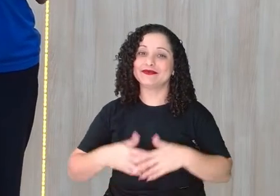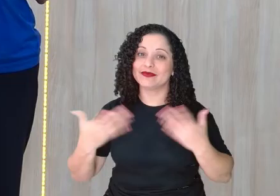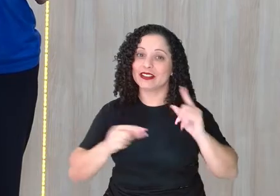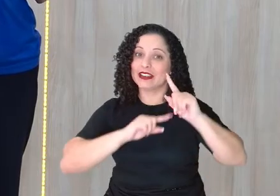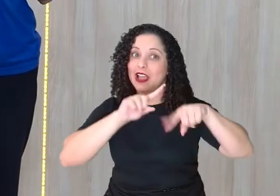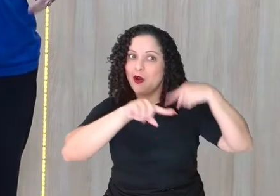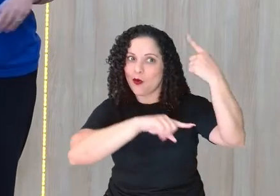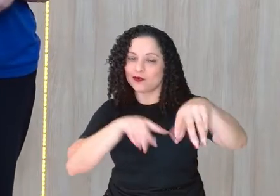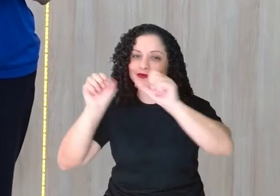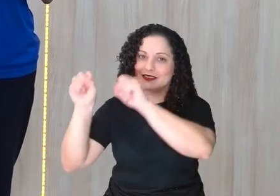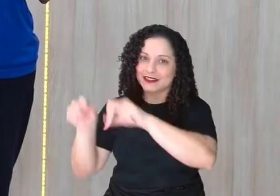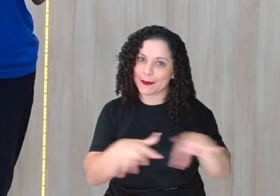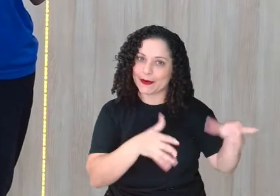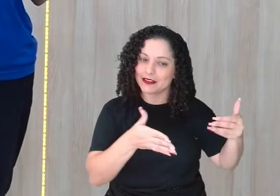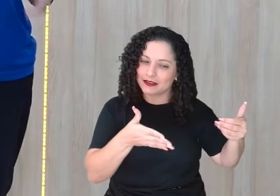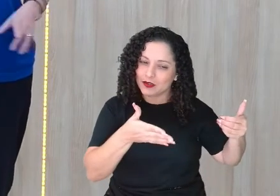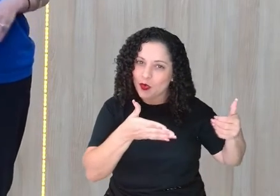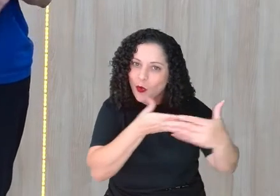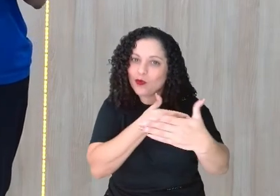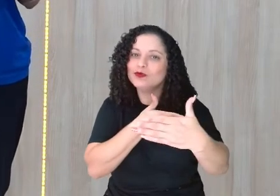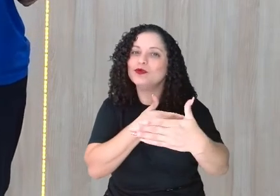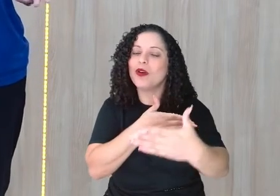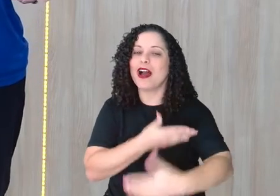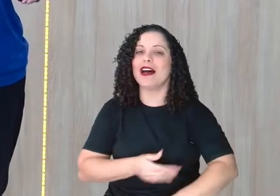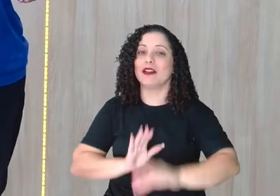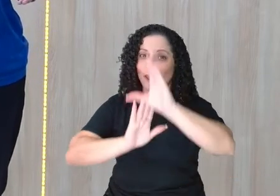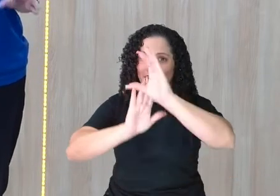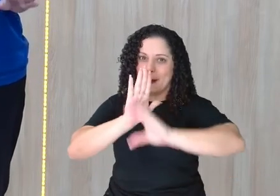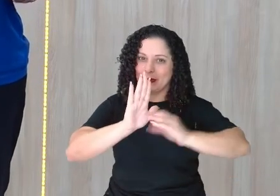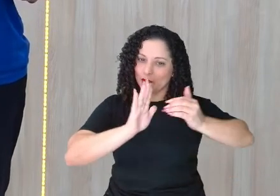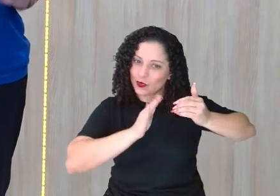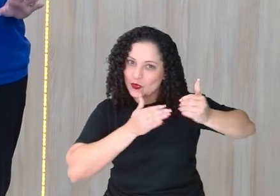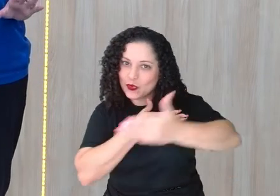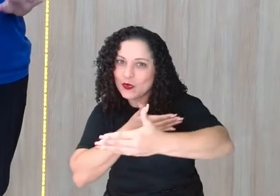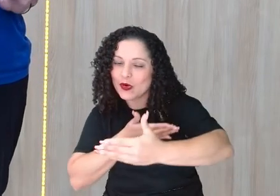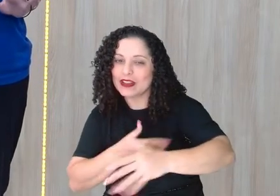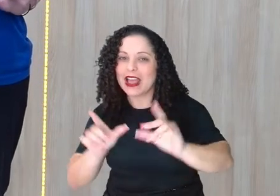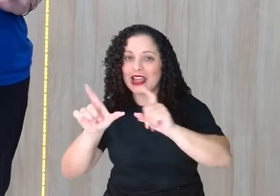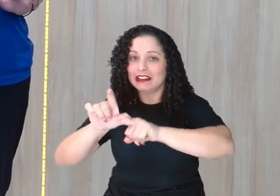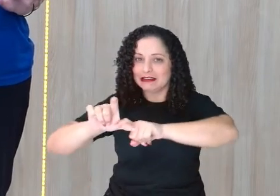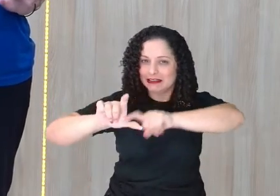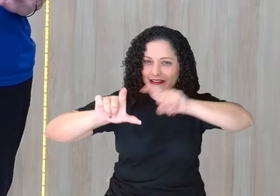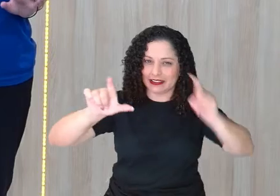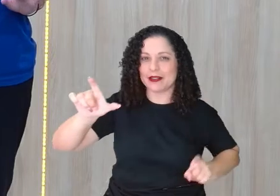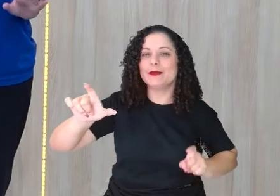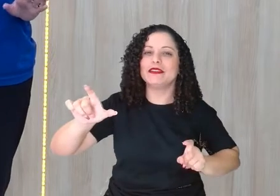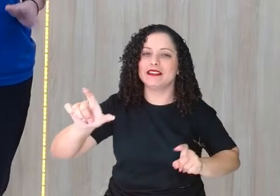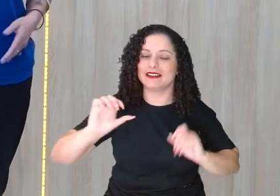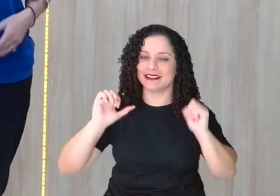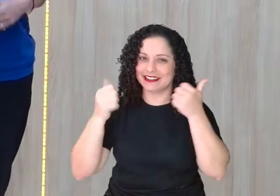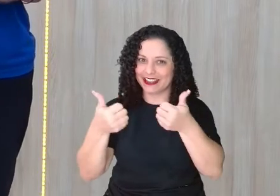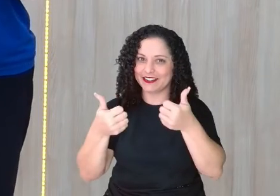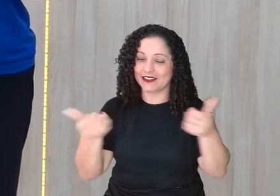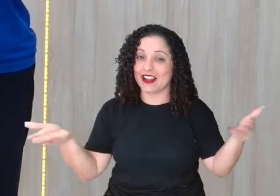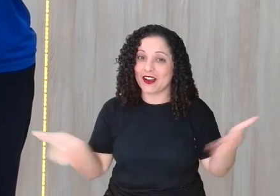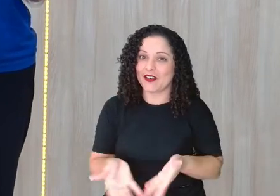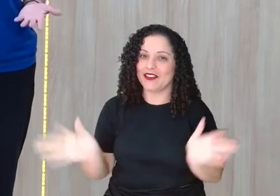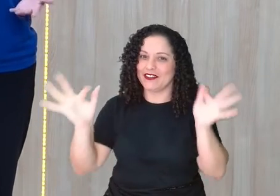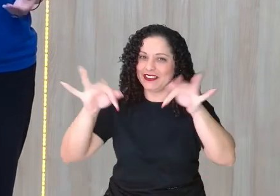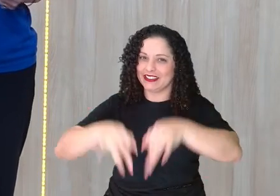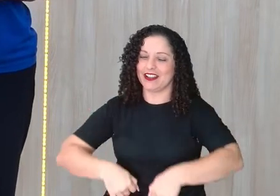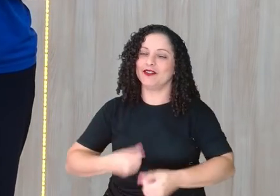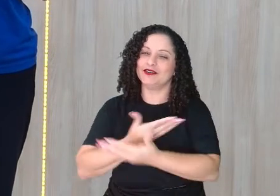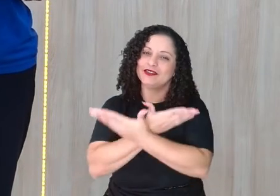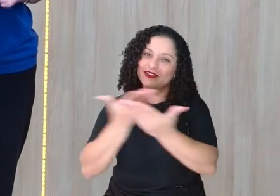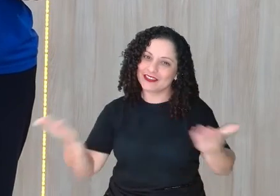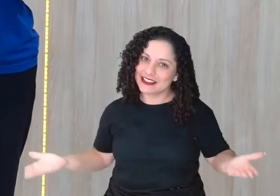próxima semana a gente continua, né, para mais um capítulo aí da independência dos Estados Unidos, certo? Eu vou ficando por aqui, eu